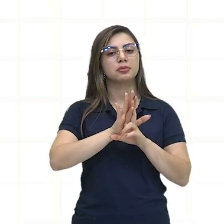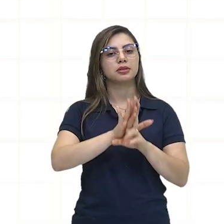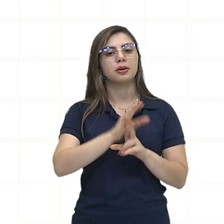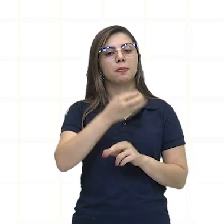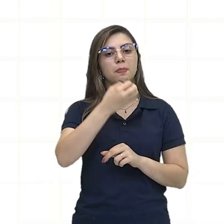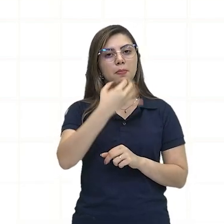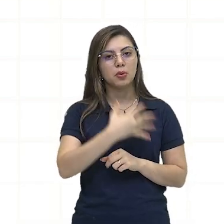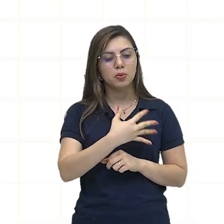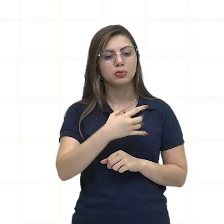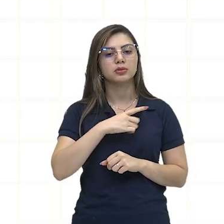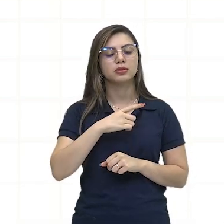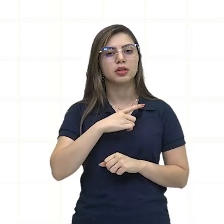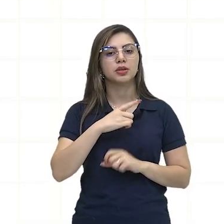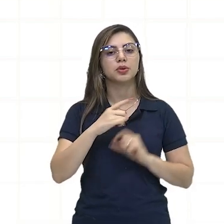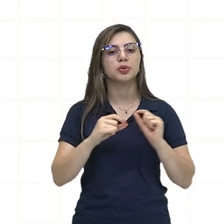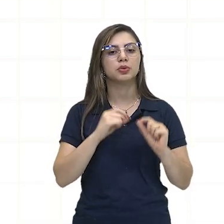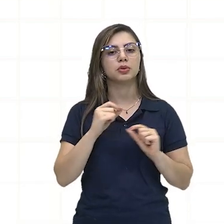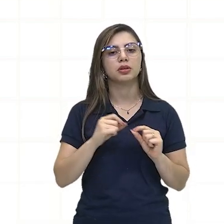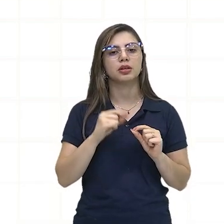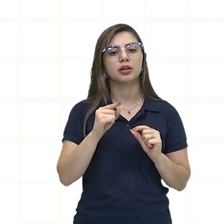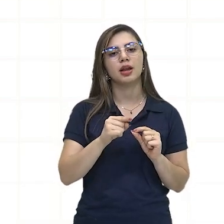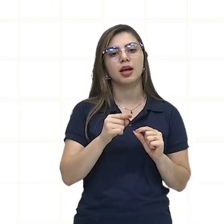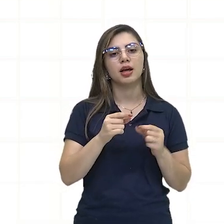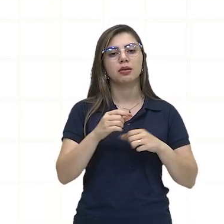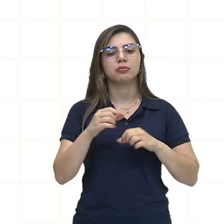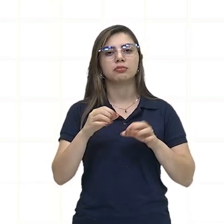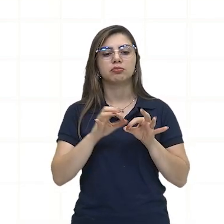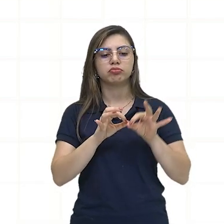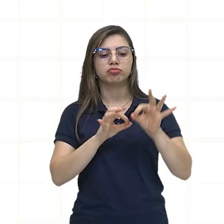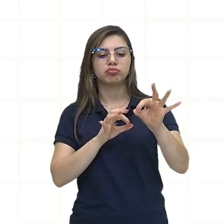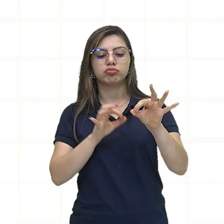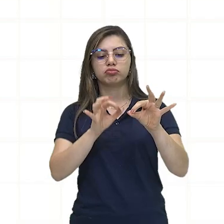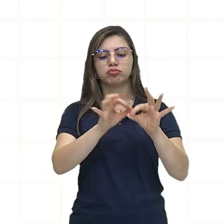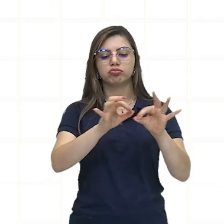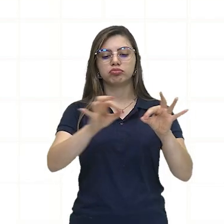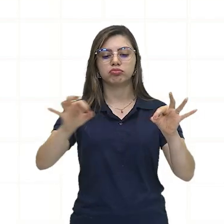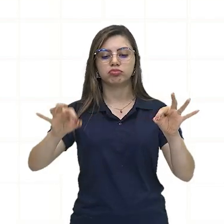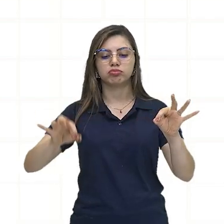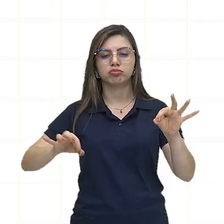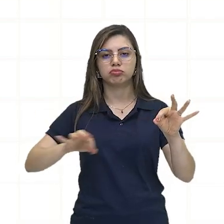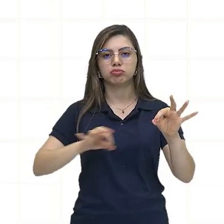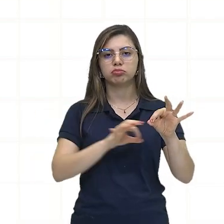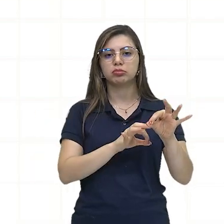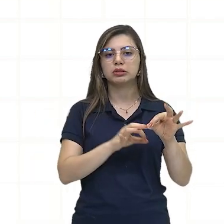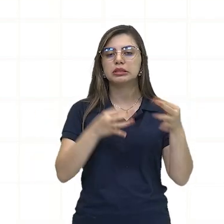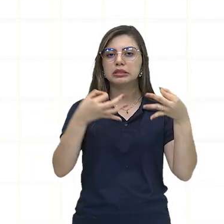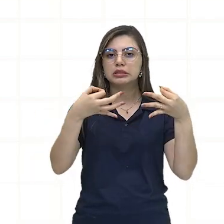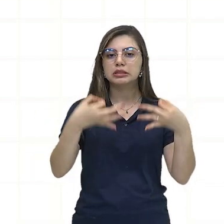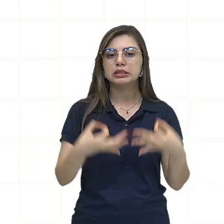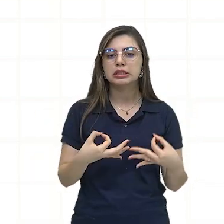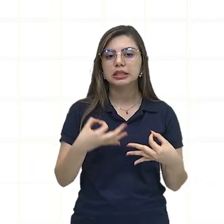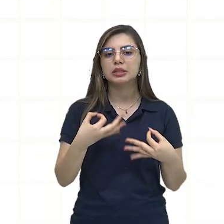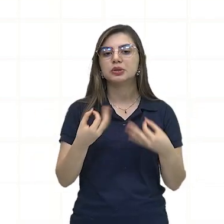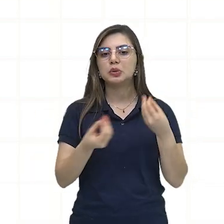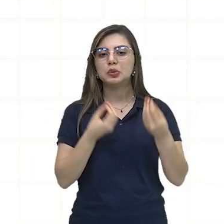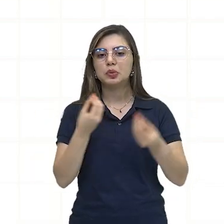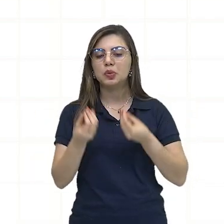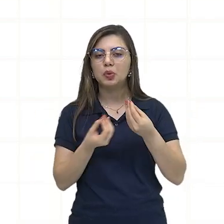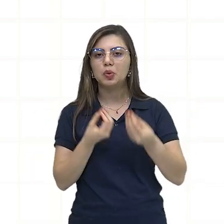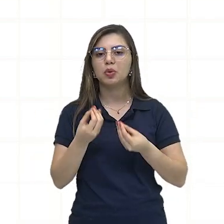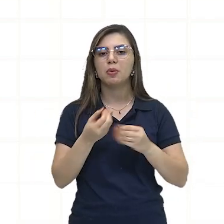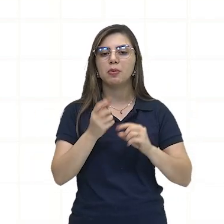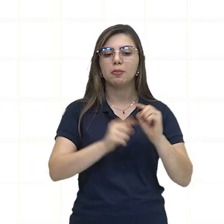e tem uma proporção real, né, aos móveis e a localização, a distribuição de cada um